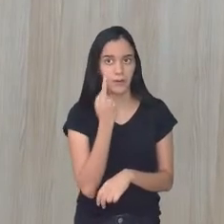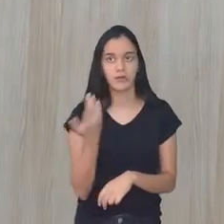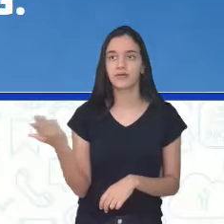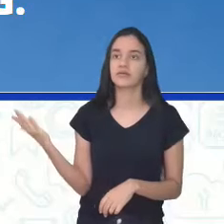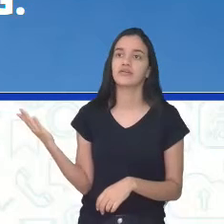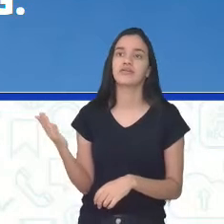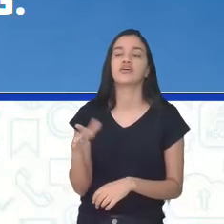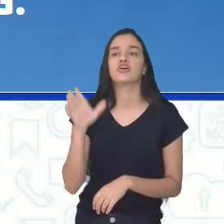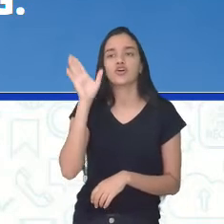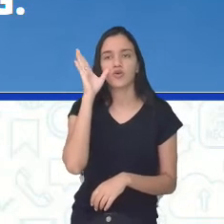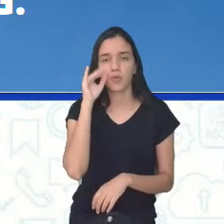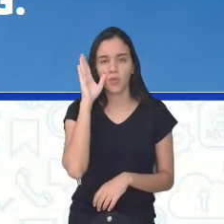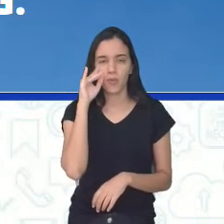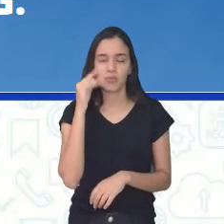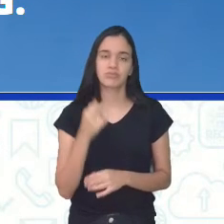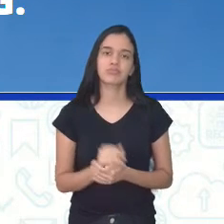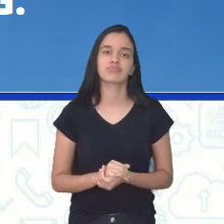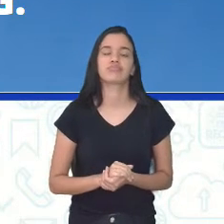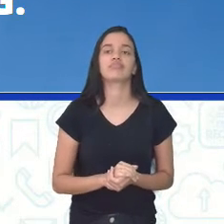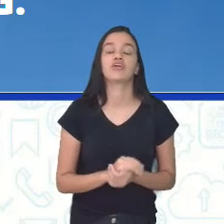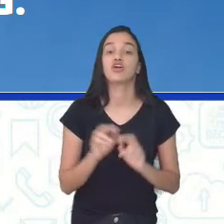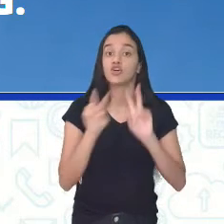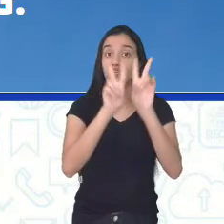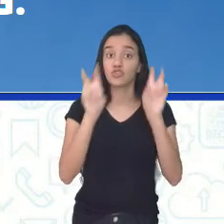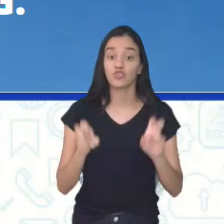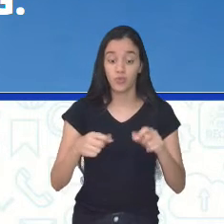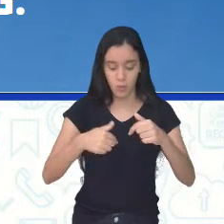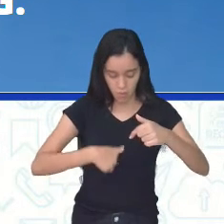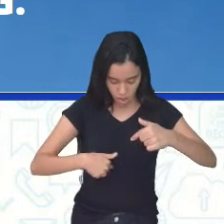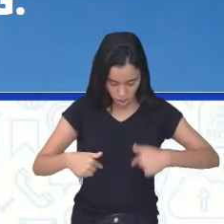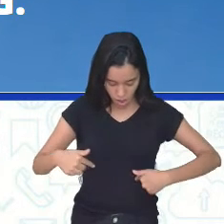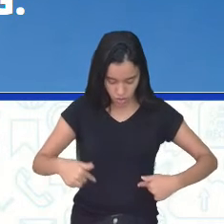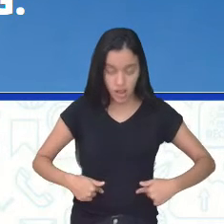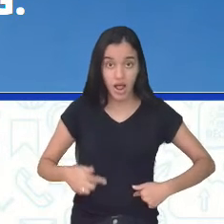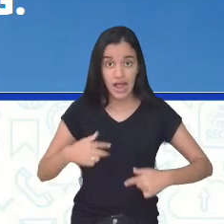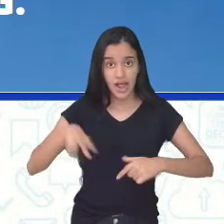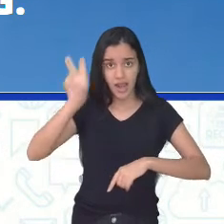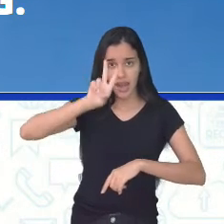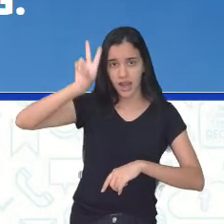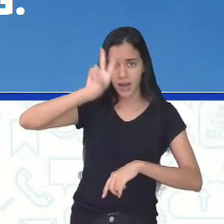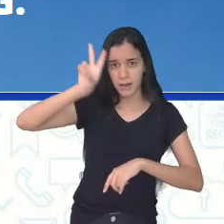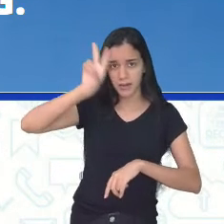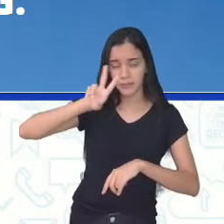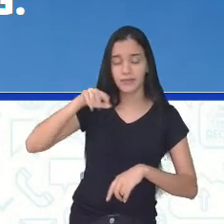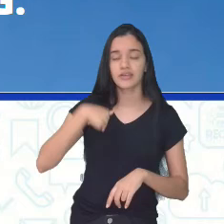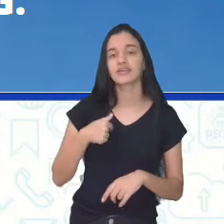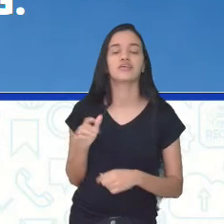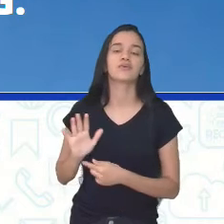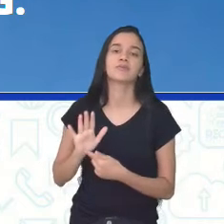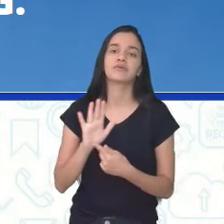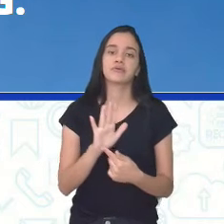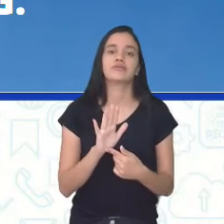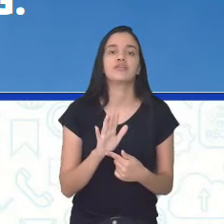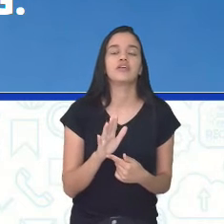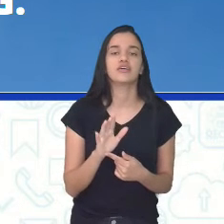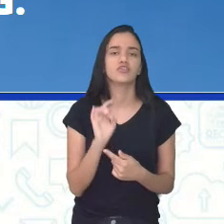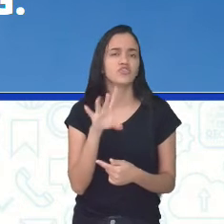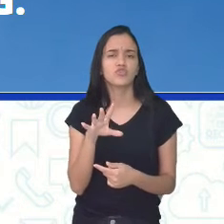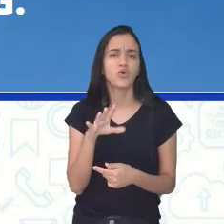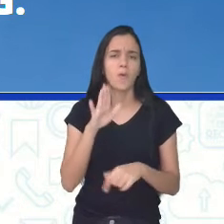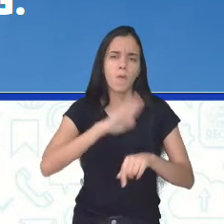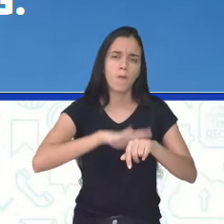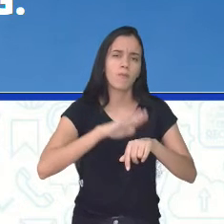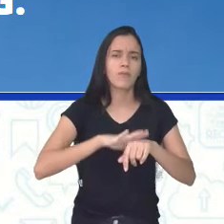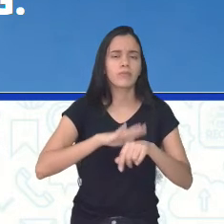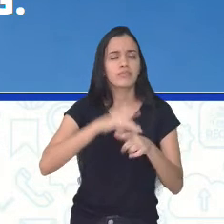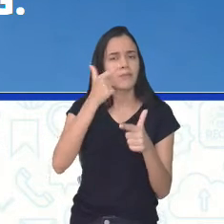Curiosidades. Eu estou trazendo curiosidades sobre os órgãos. Lembrem que eu trouxe para vocês só situações,